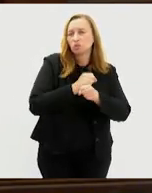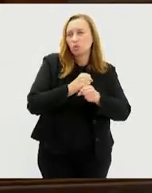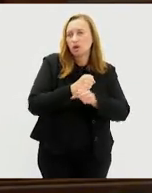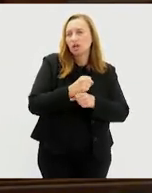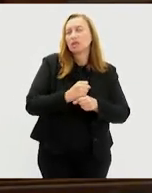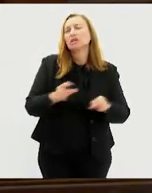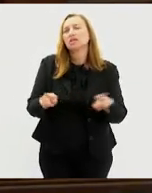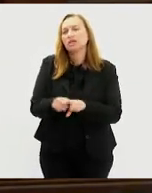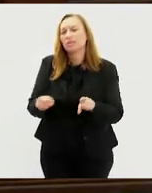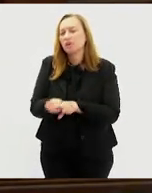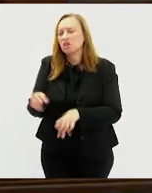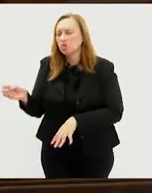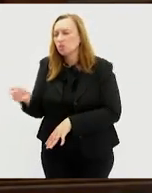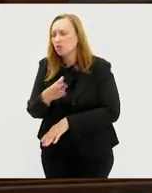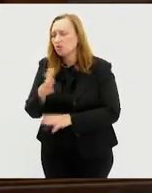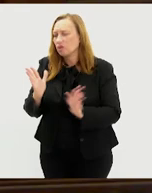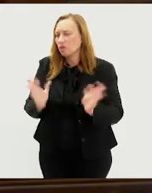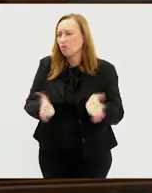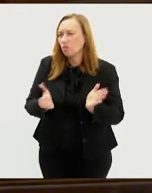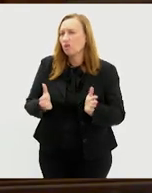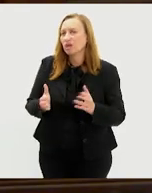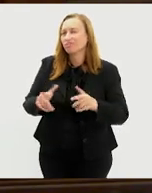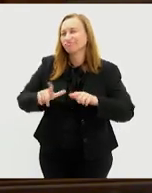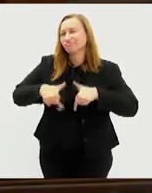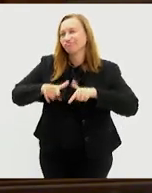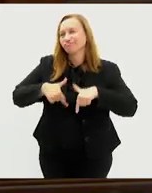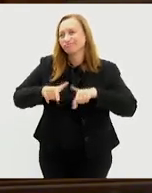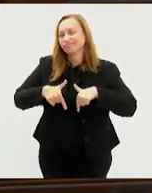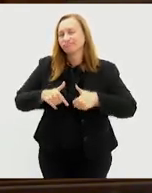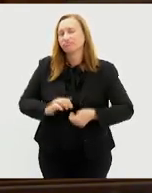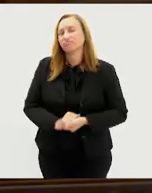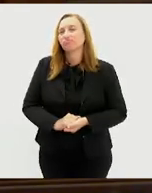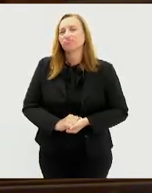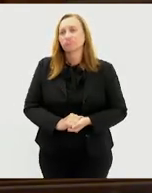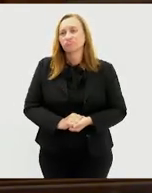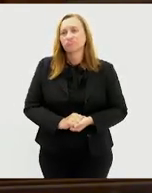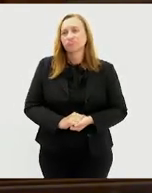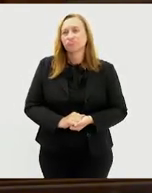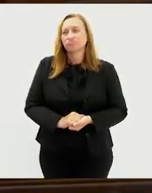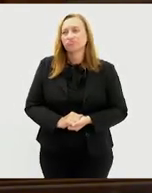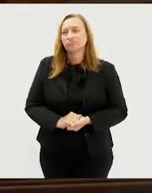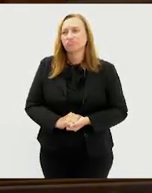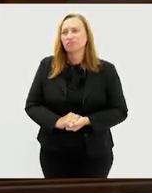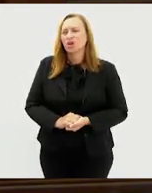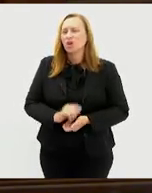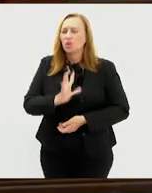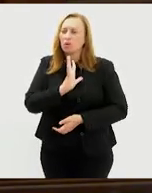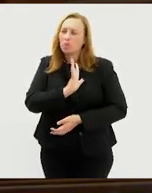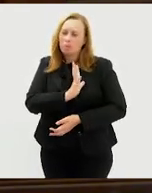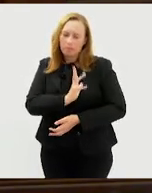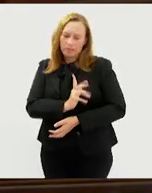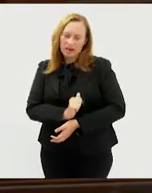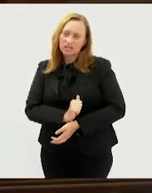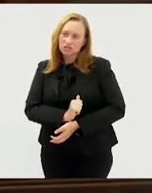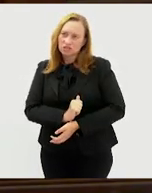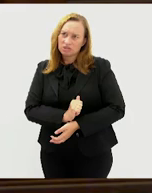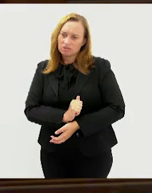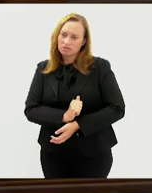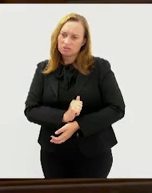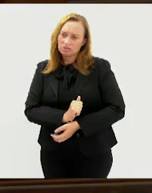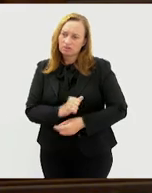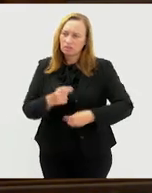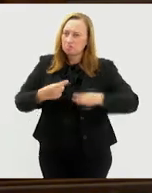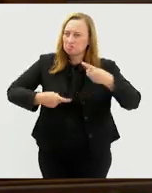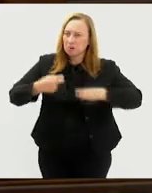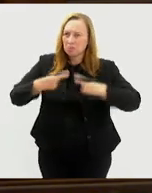questão de de Israel com o povo palestino Na Faixa de Gaza então